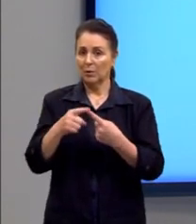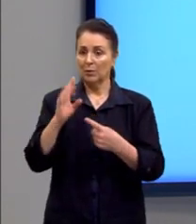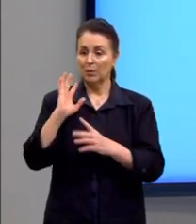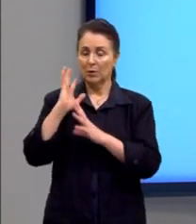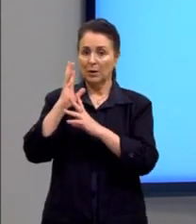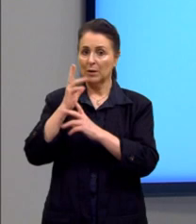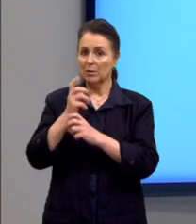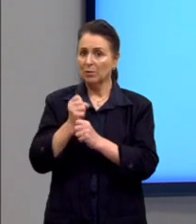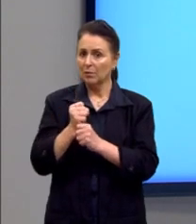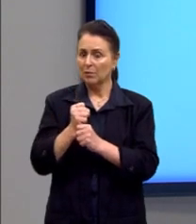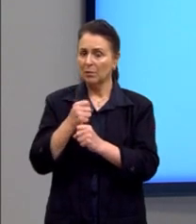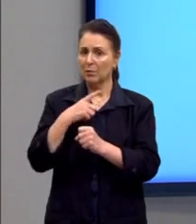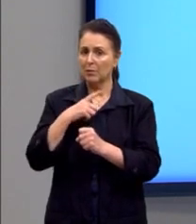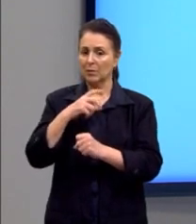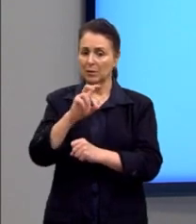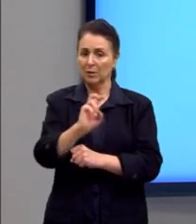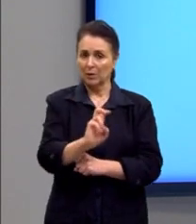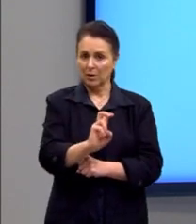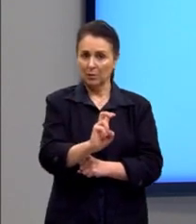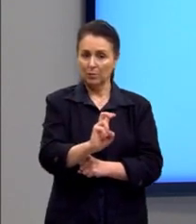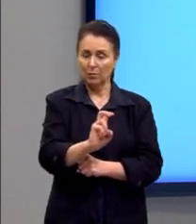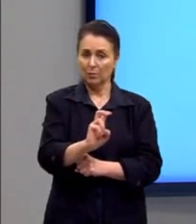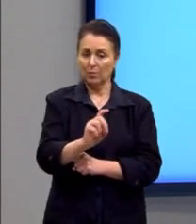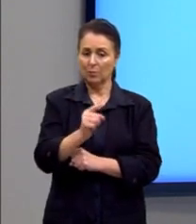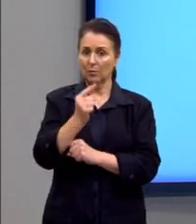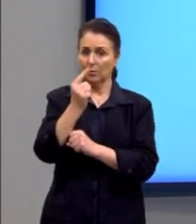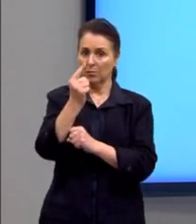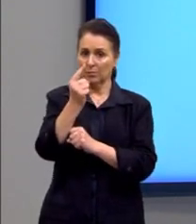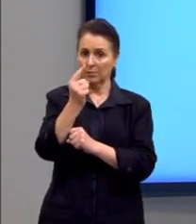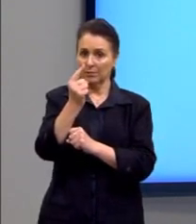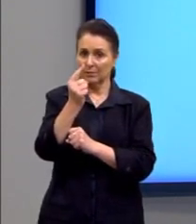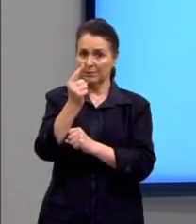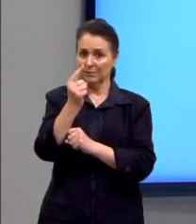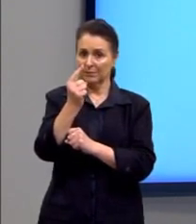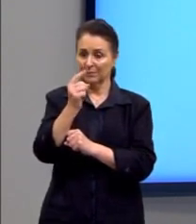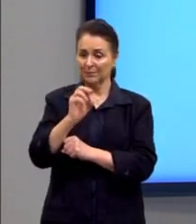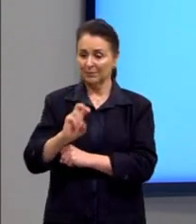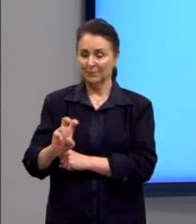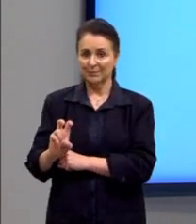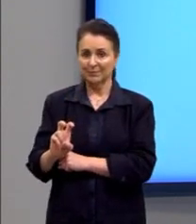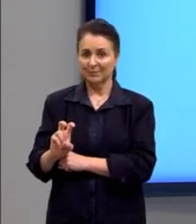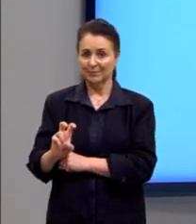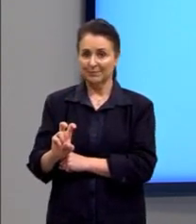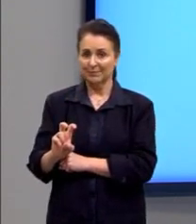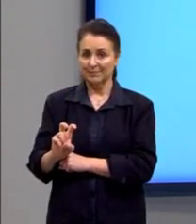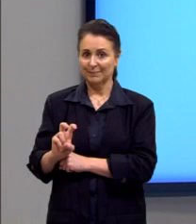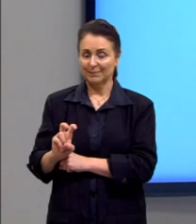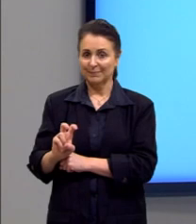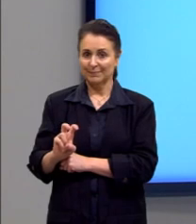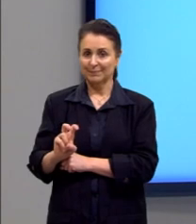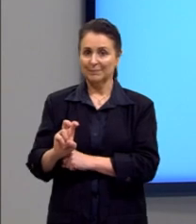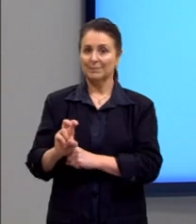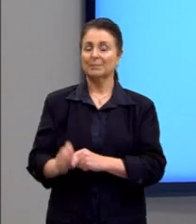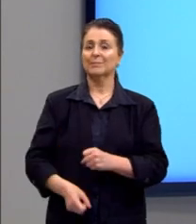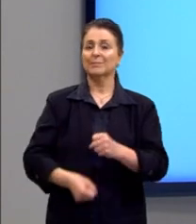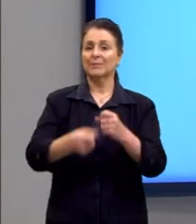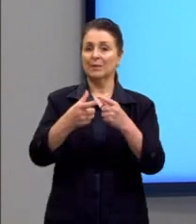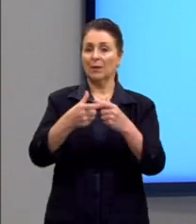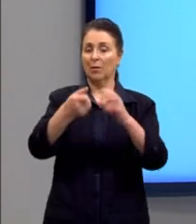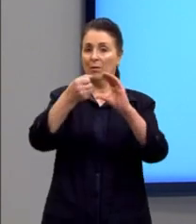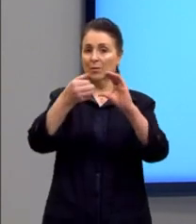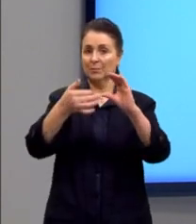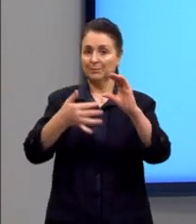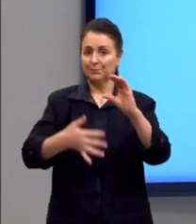resolvemos nós teremos que 5 elevado a 1 = 5 né então entra a propriedade das